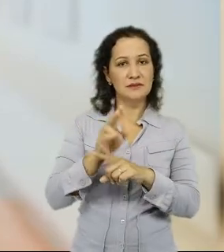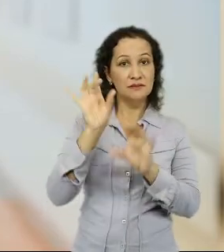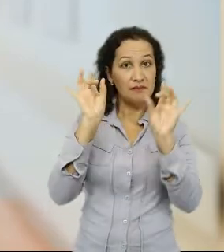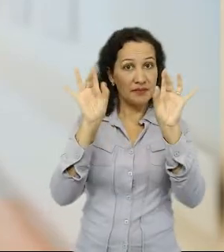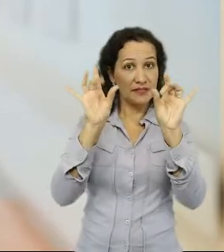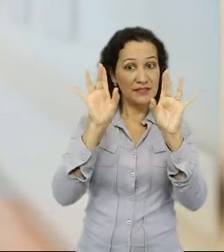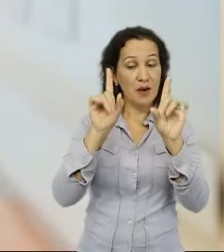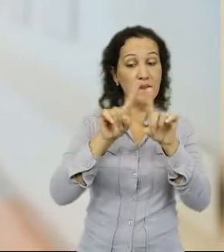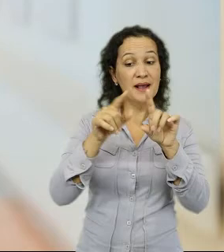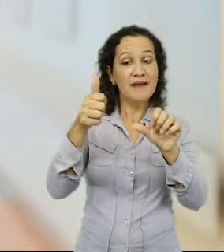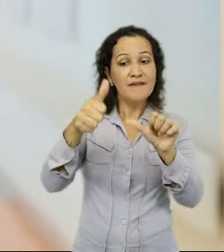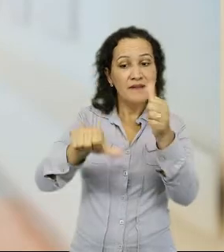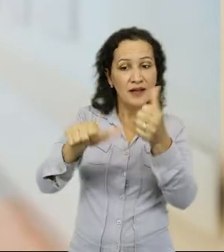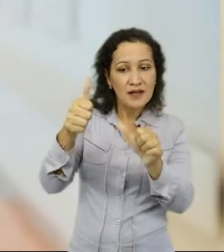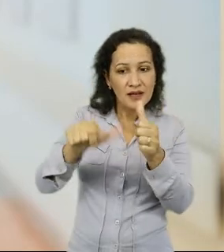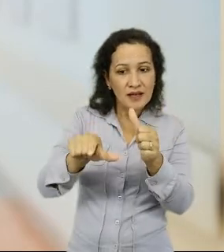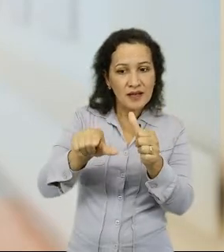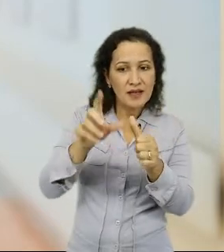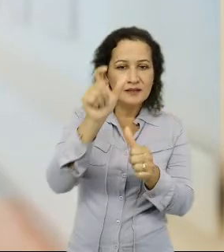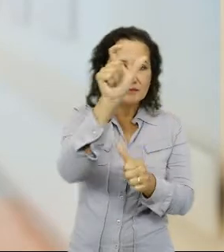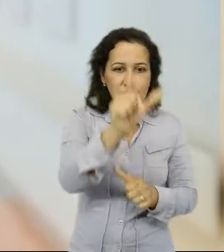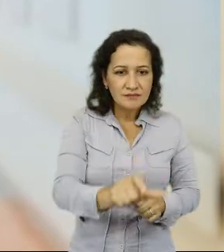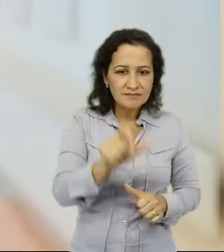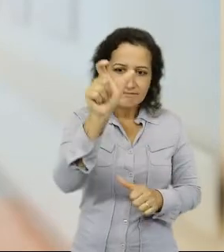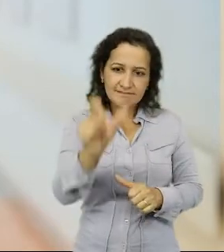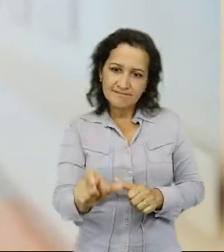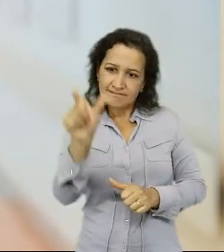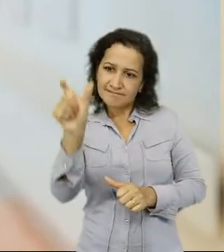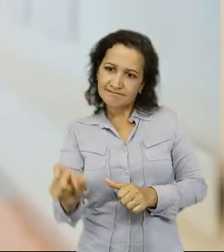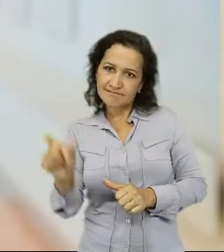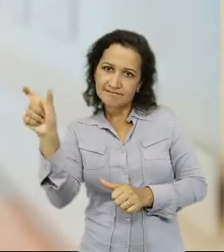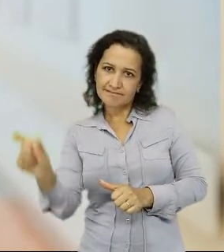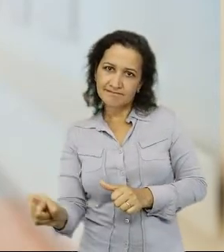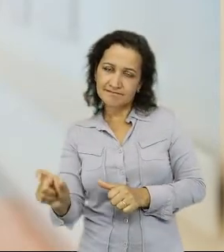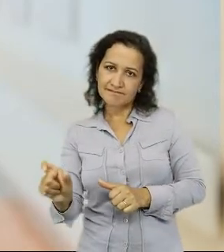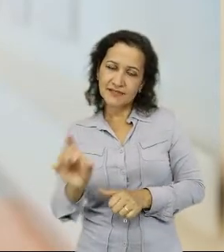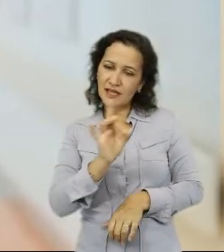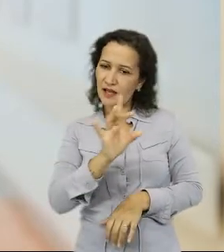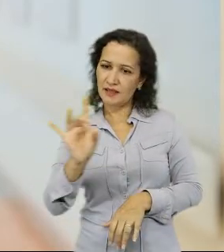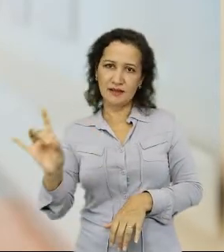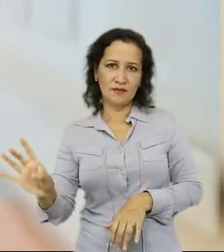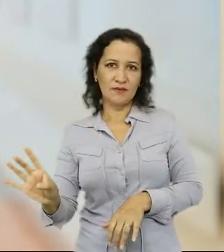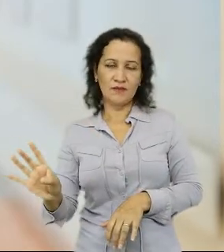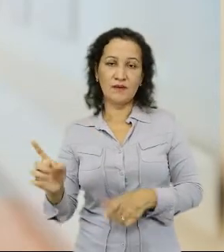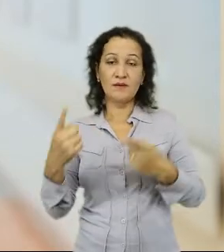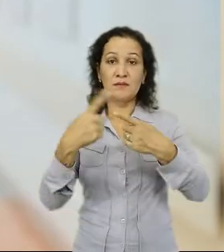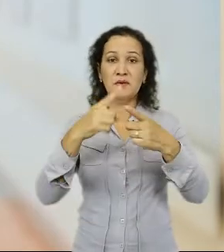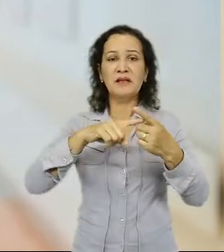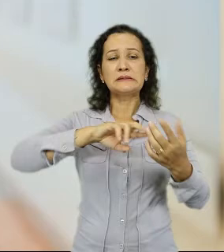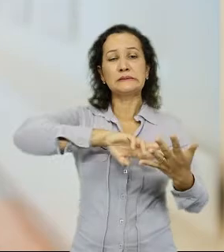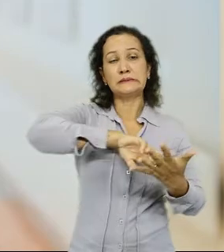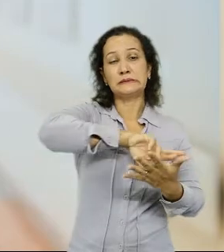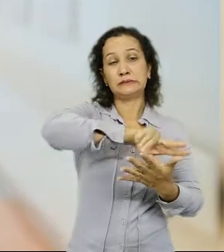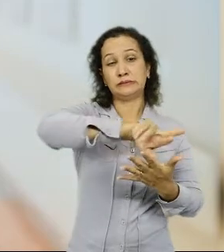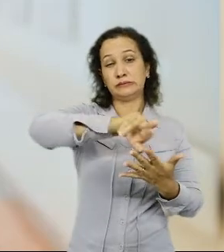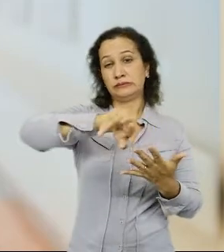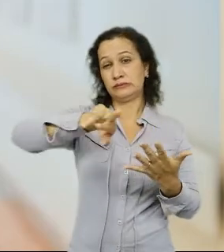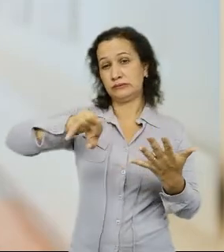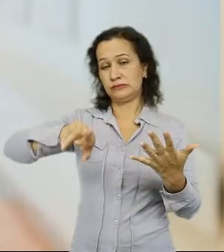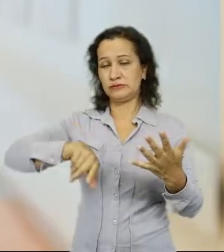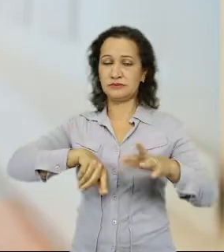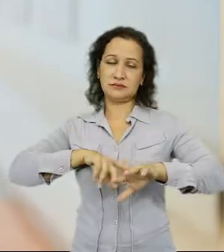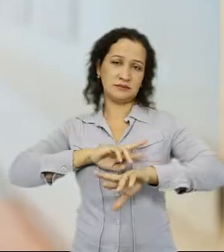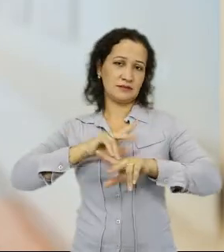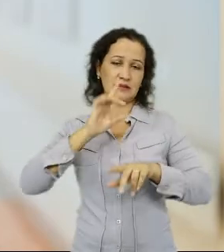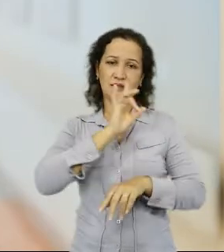avaliar cada caso em específico, considerando-se que há grande heterogeneidade de situações. E